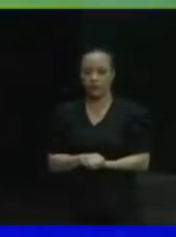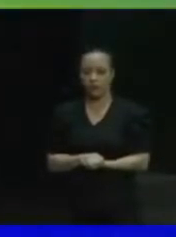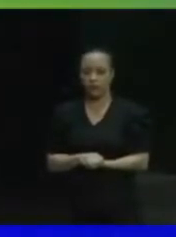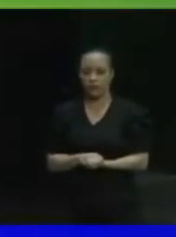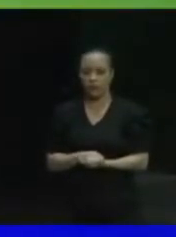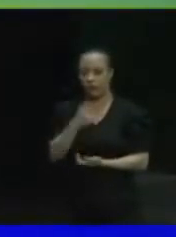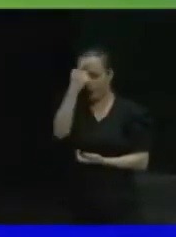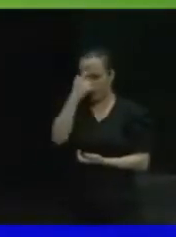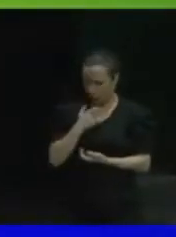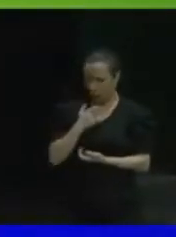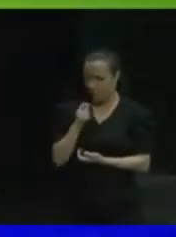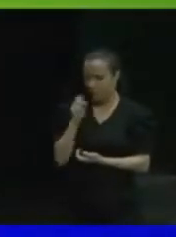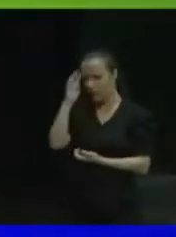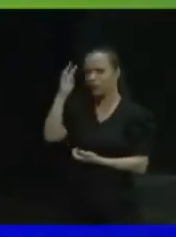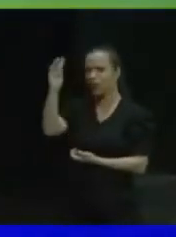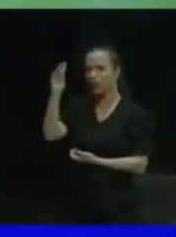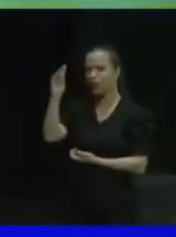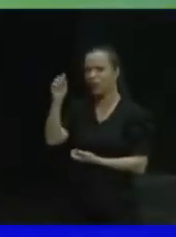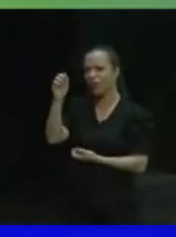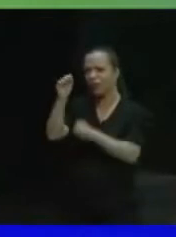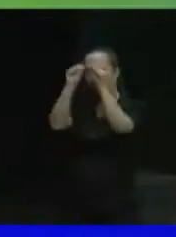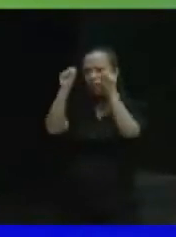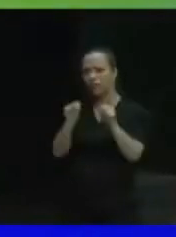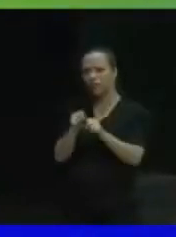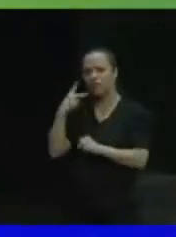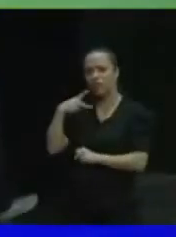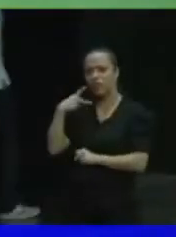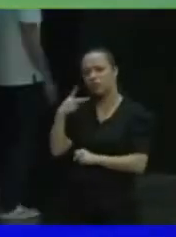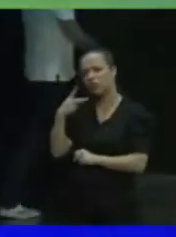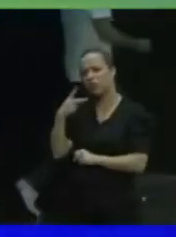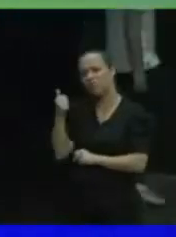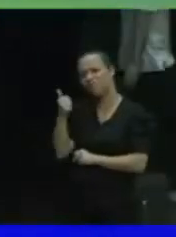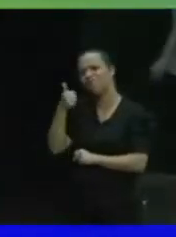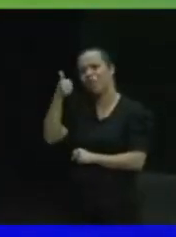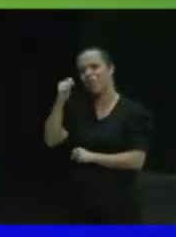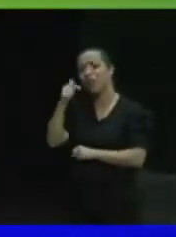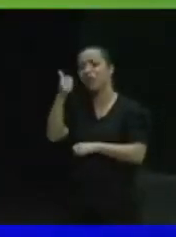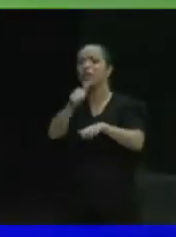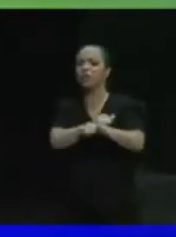Eu sonhava que o sistema político iria se corrigir após a Lava